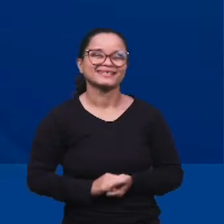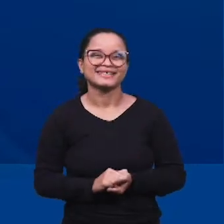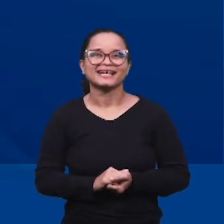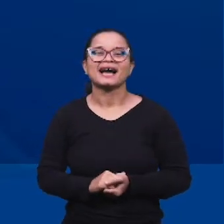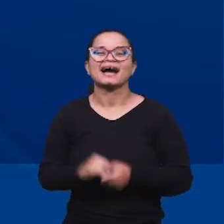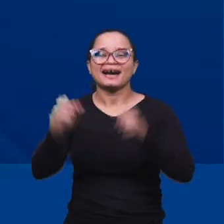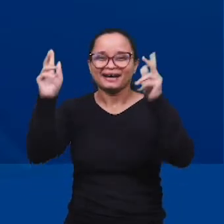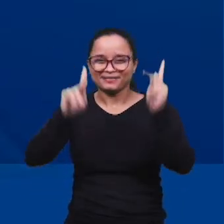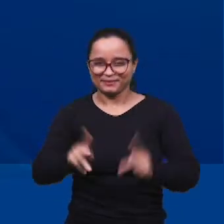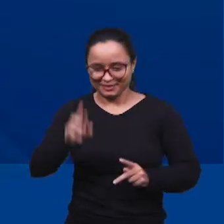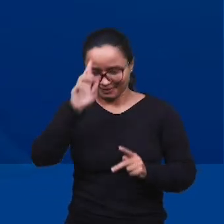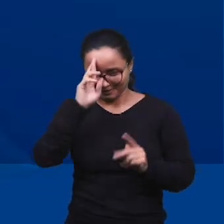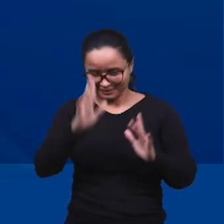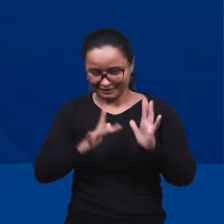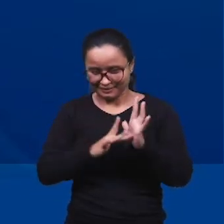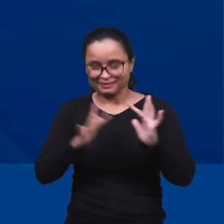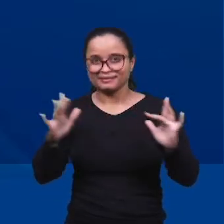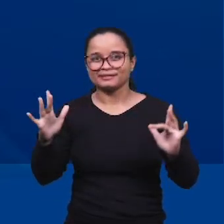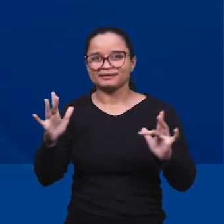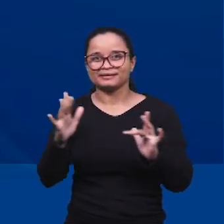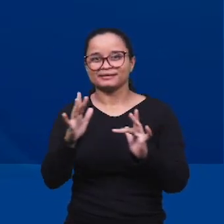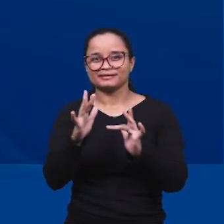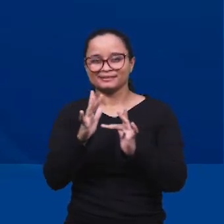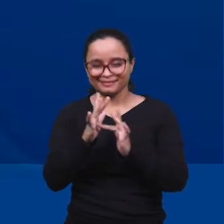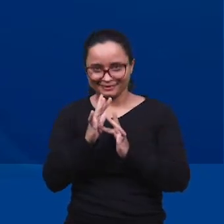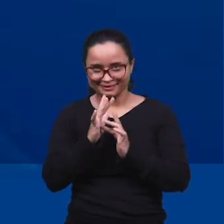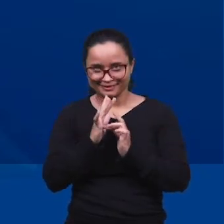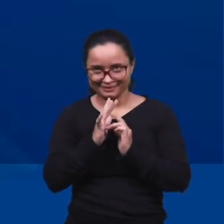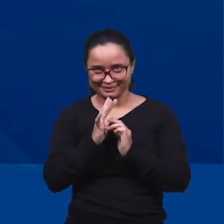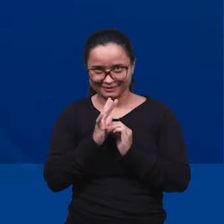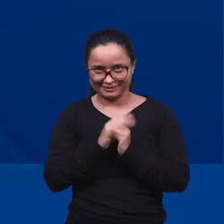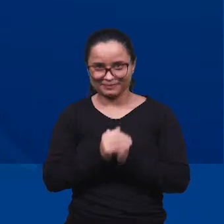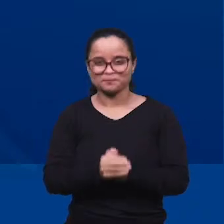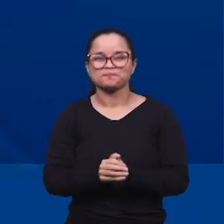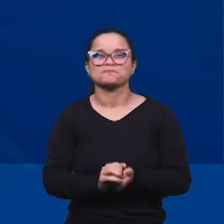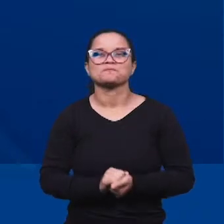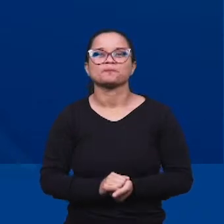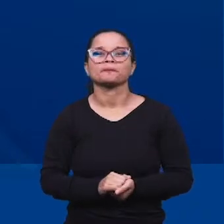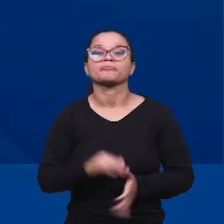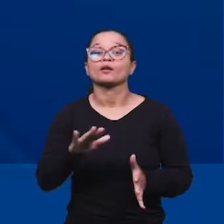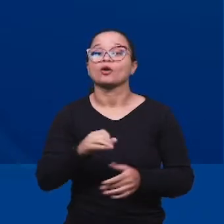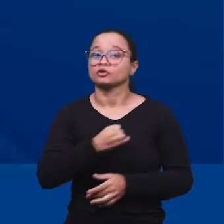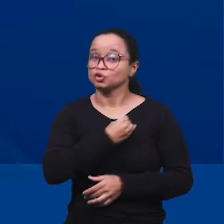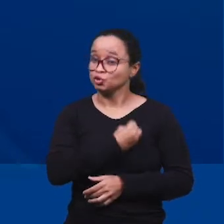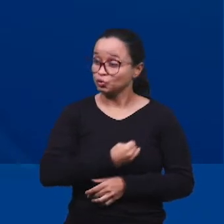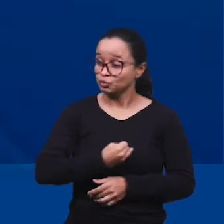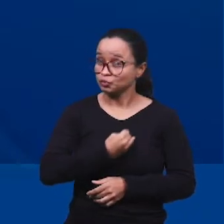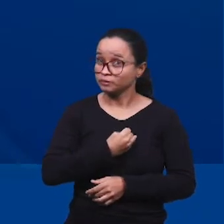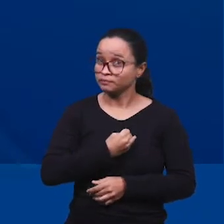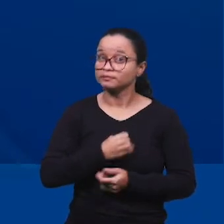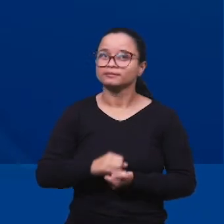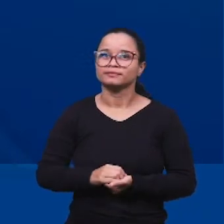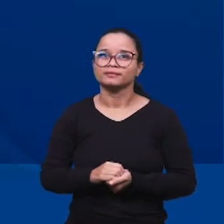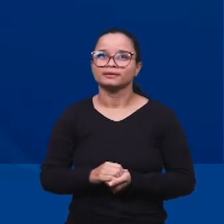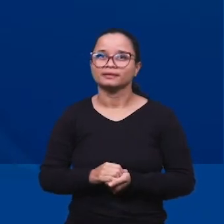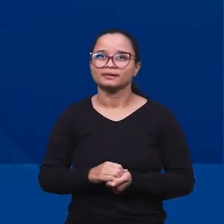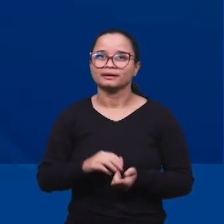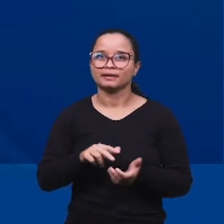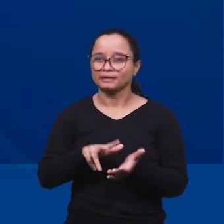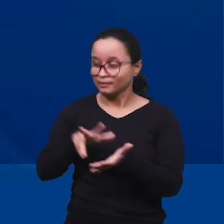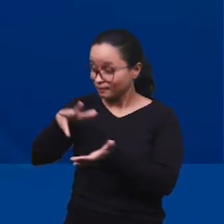mão. A paz do Senhor Jesus. João